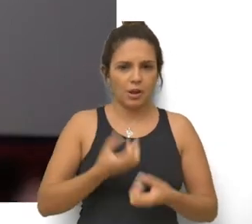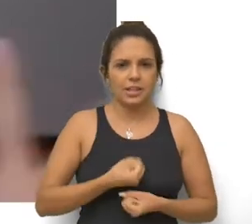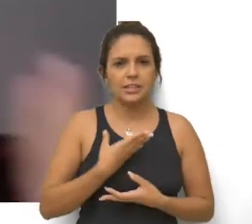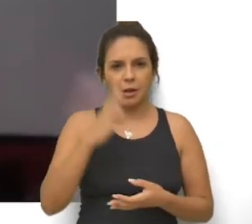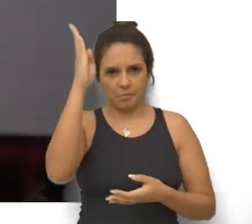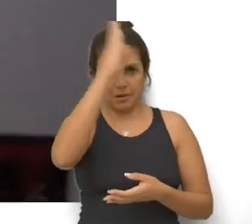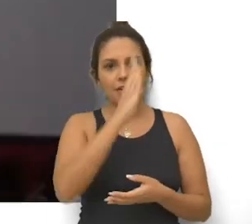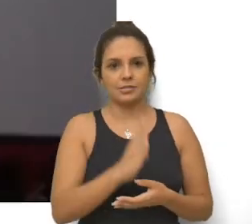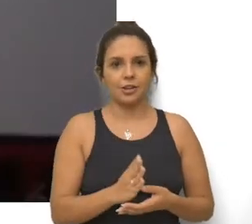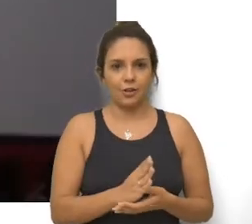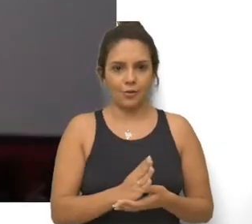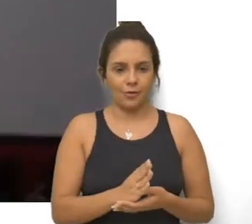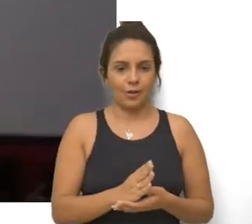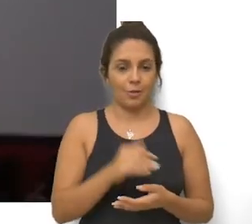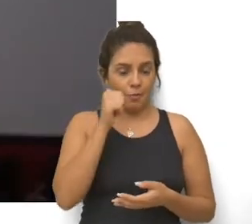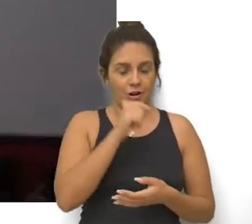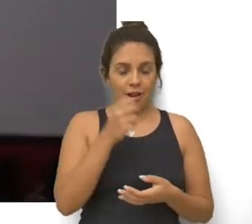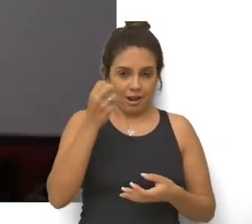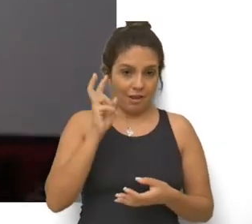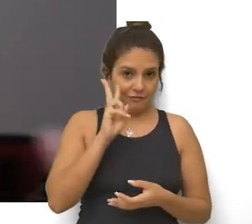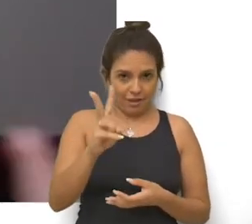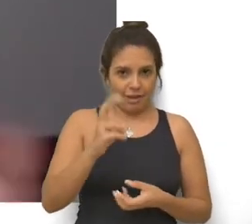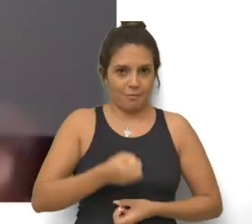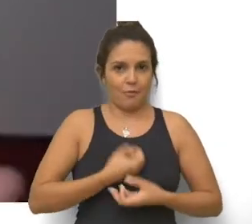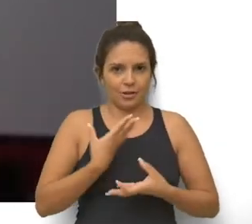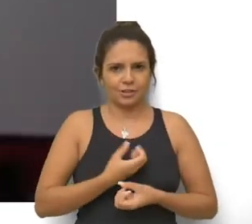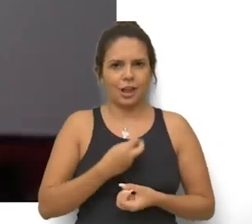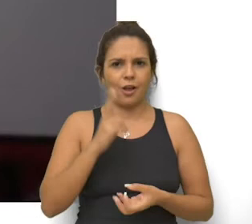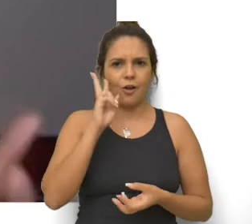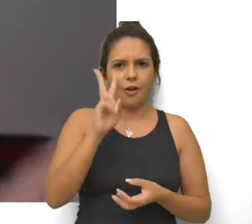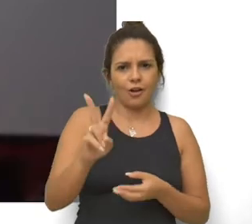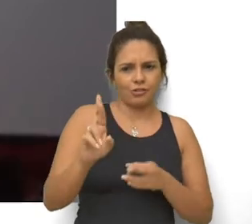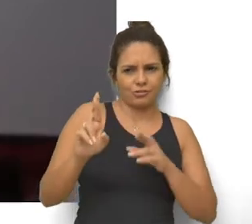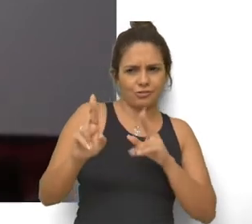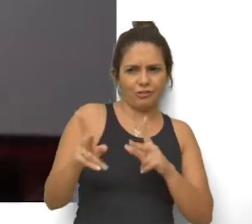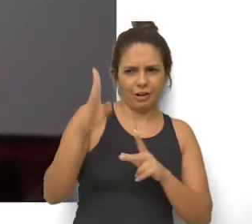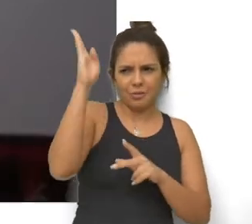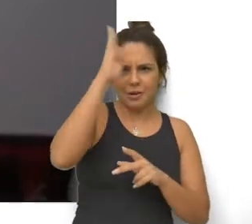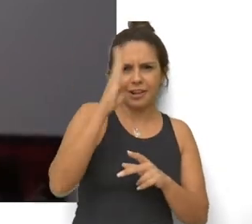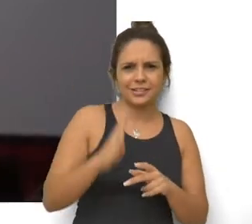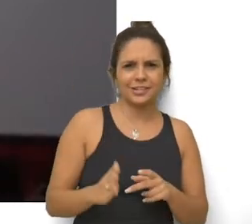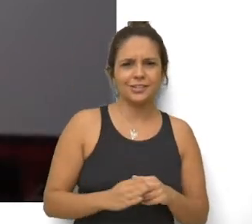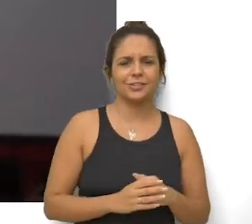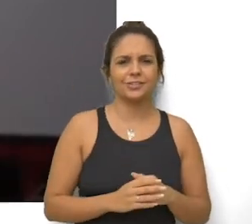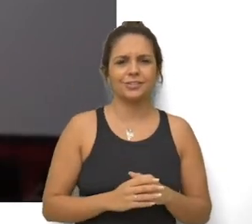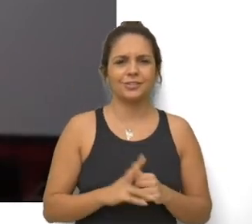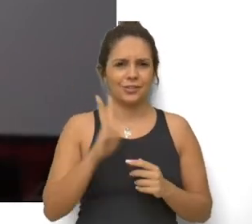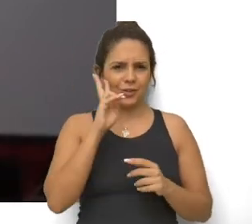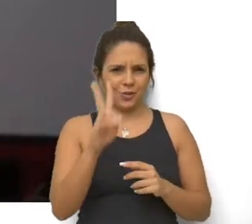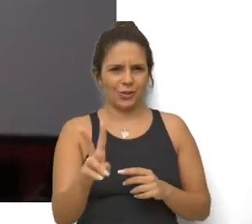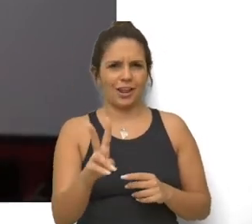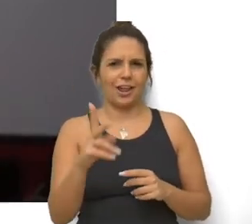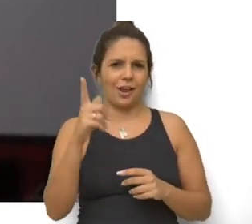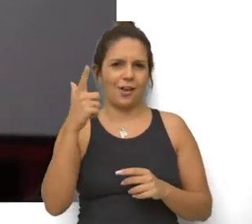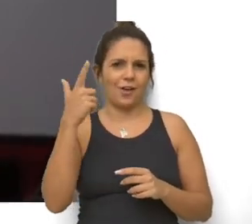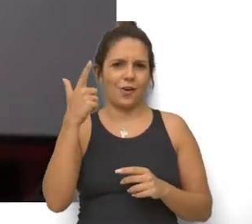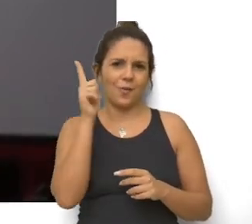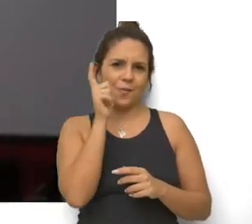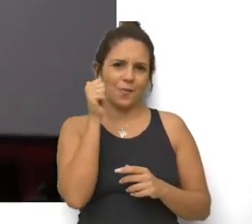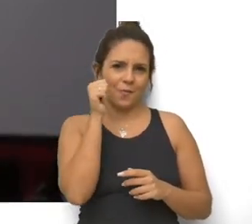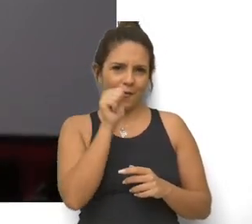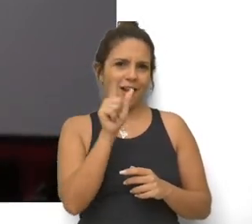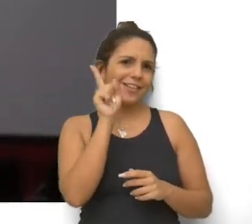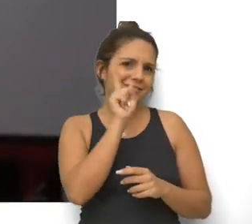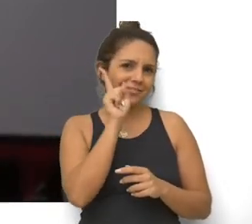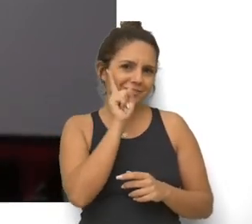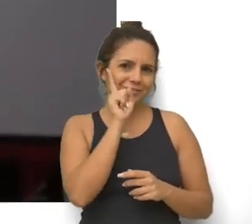sobre o Brasil, o olhar estranhado, né? O olhar da estrangeira que